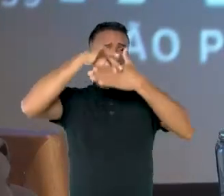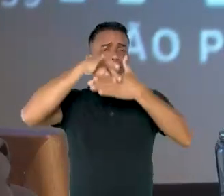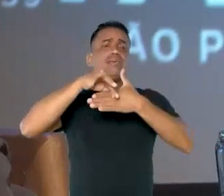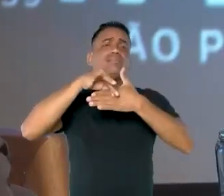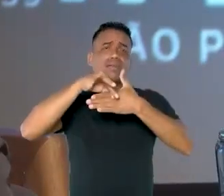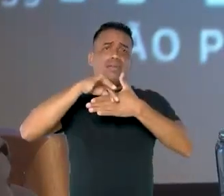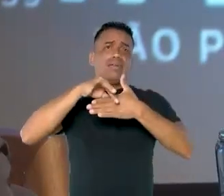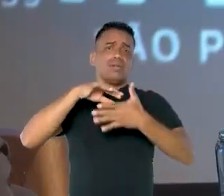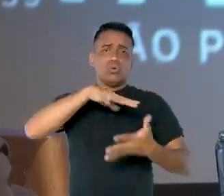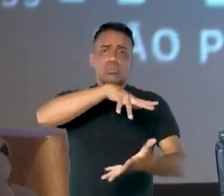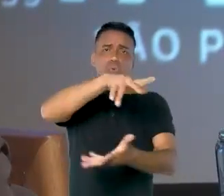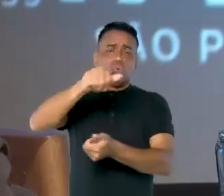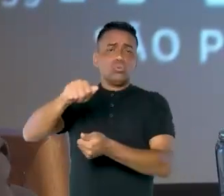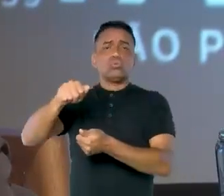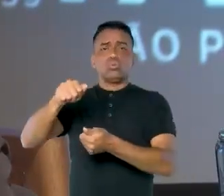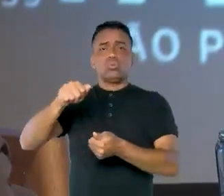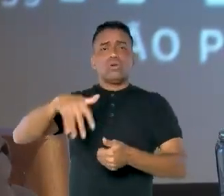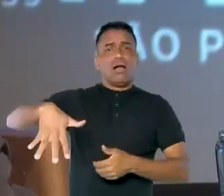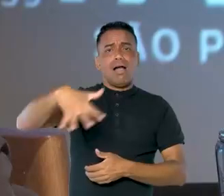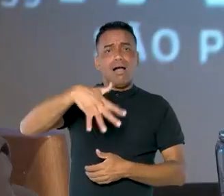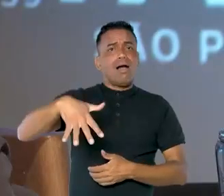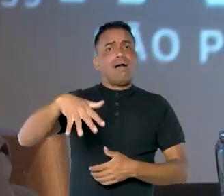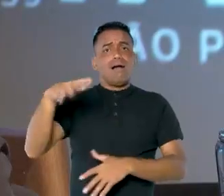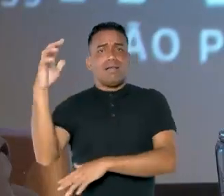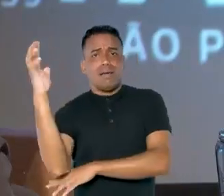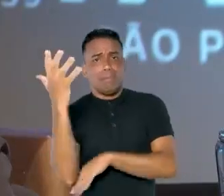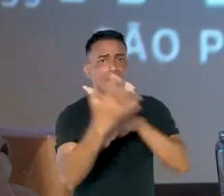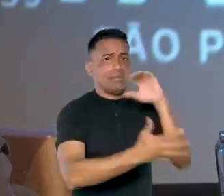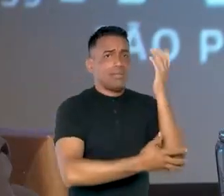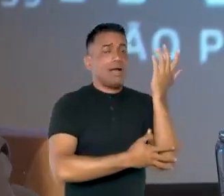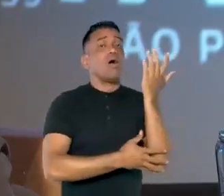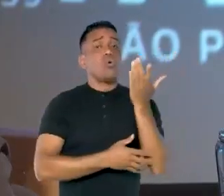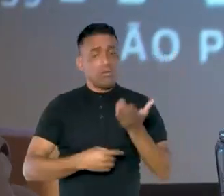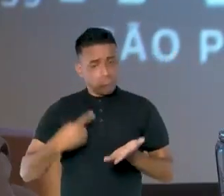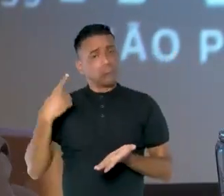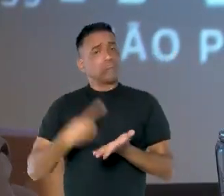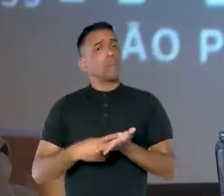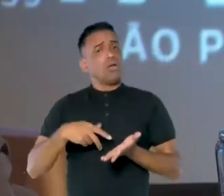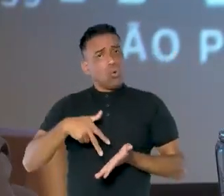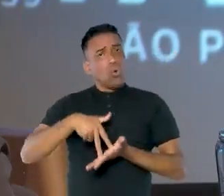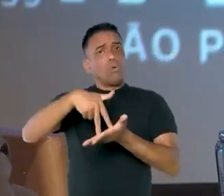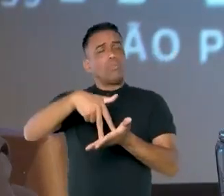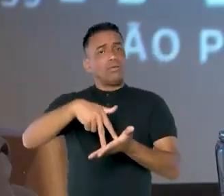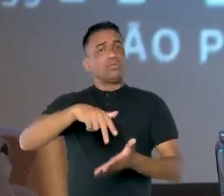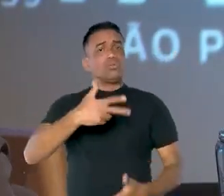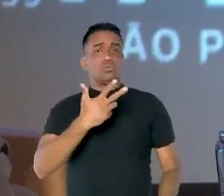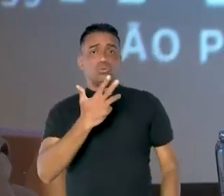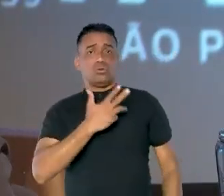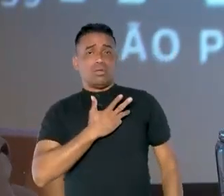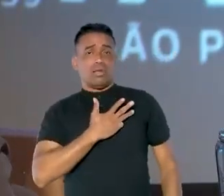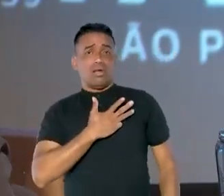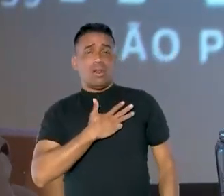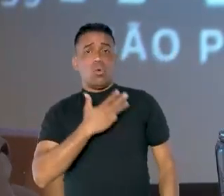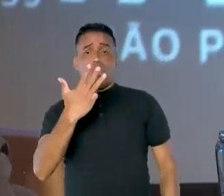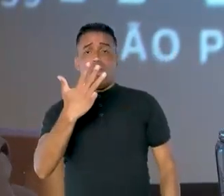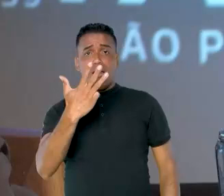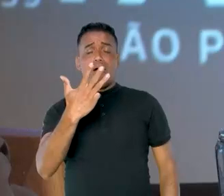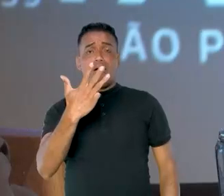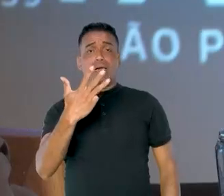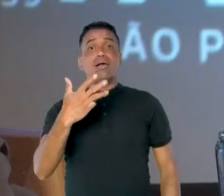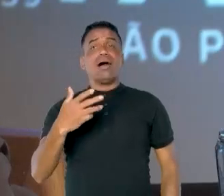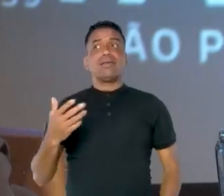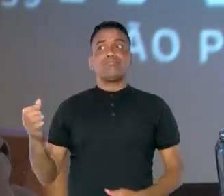ambiental. Isso comprometeu com a questão ambiental. E trouxe a Marina, que é também uma